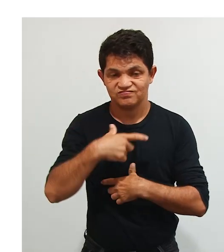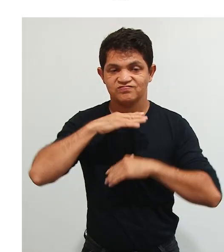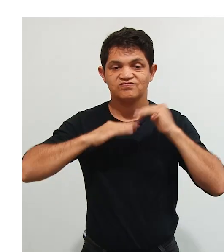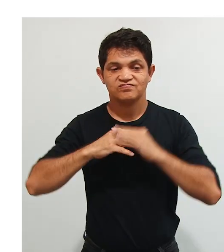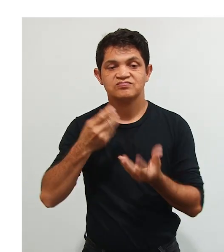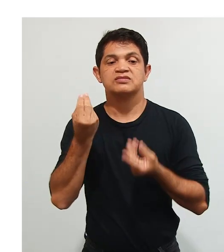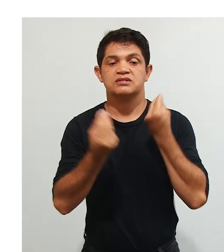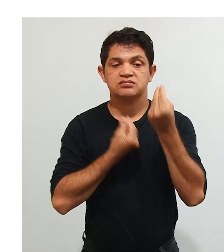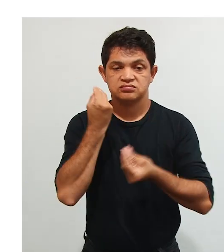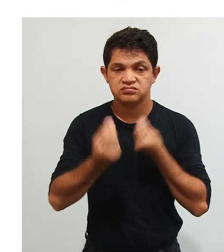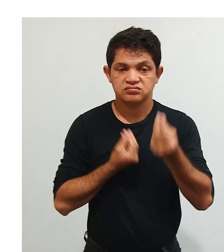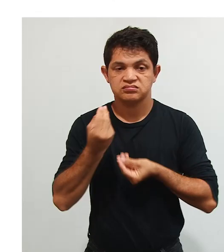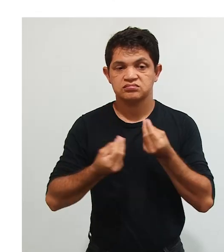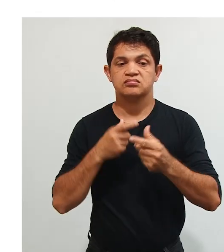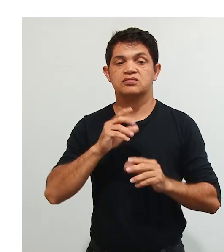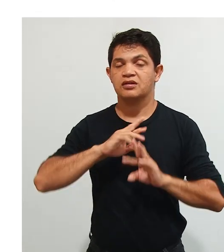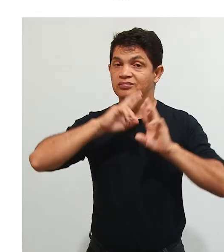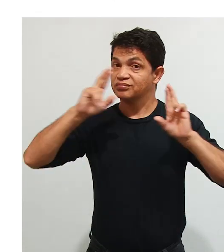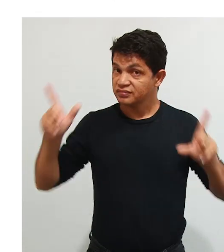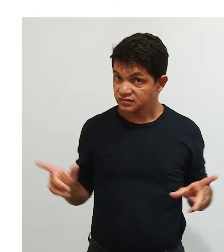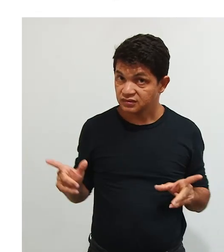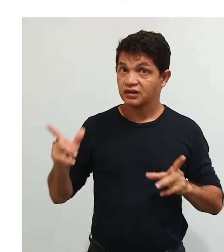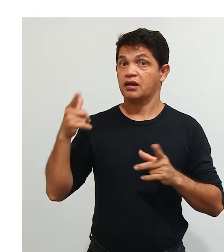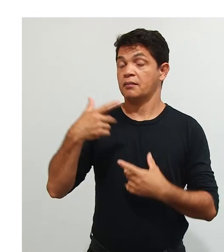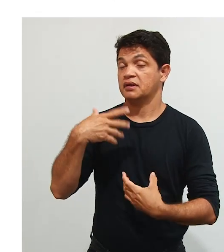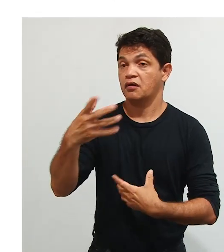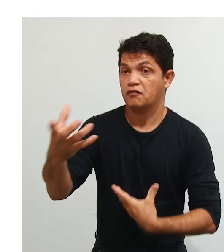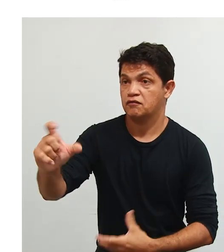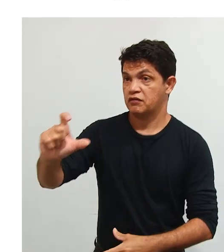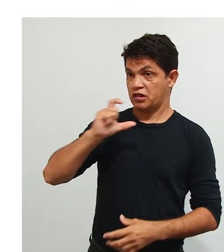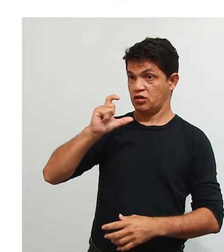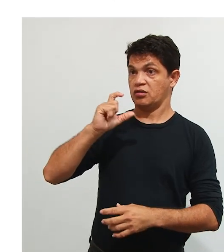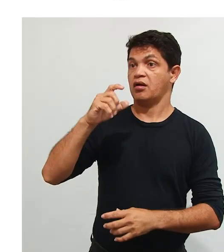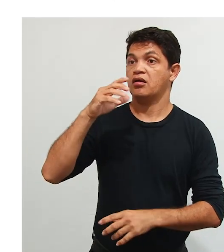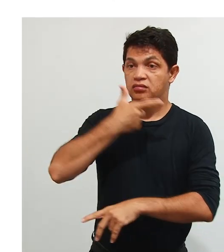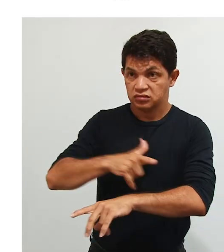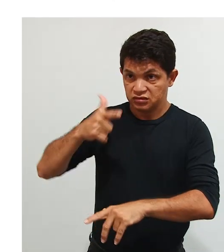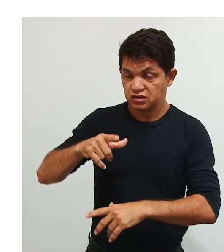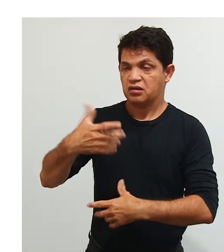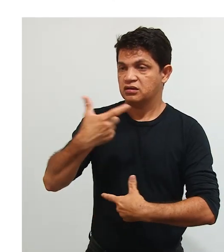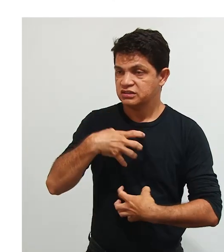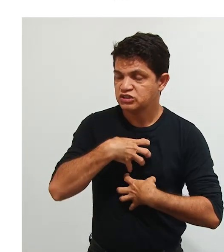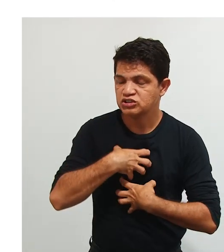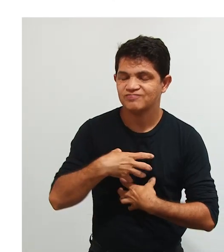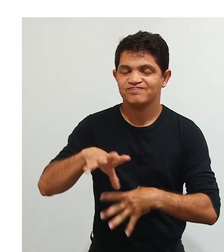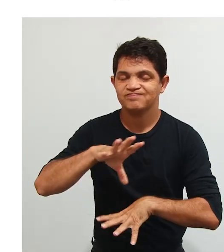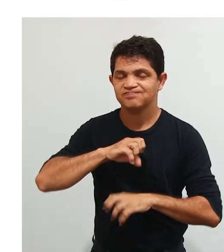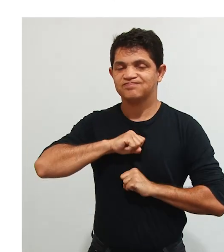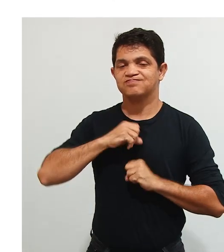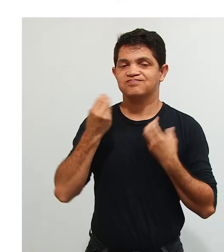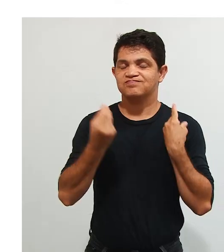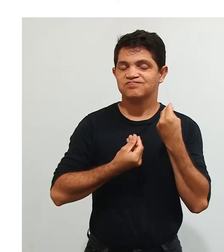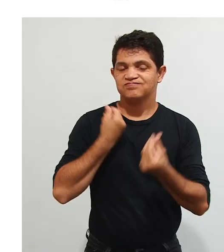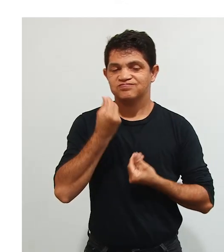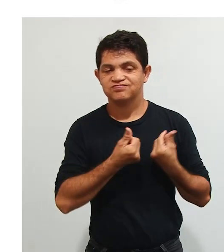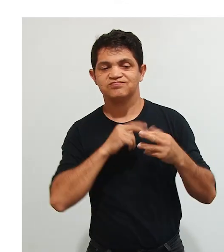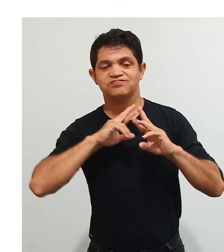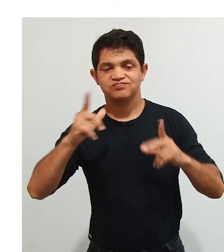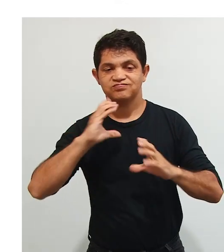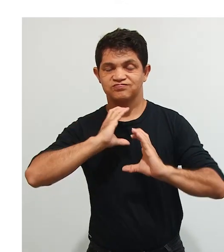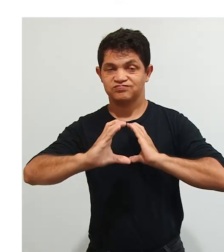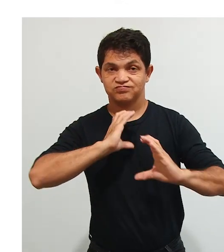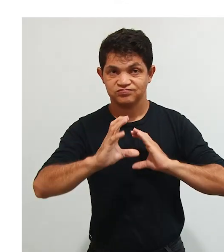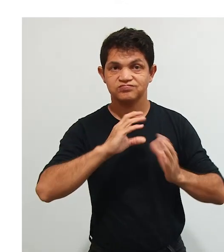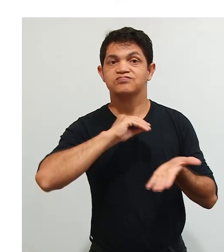trânsito. Diferente de dizer você não tem educação, você está dizendo como você se sente. Então, uma